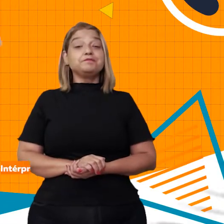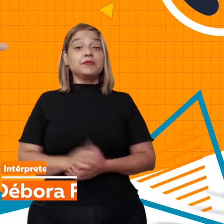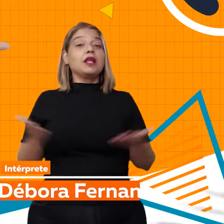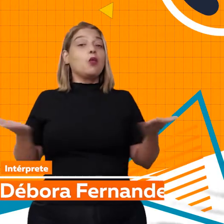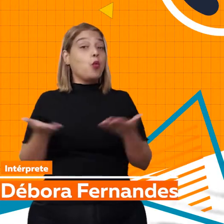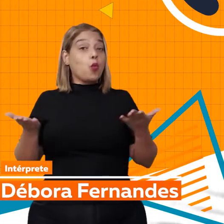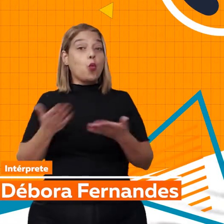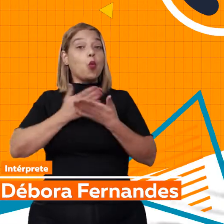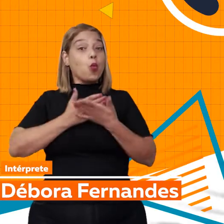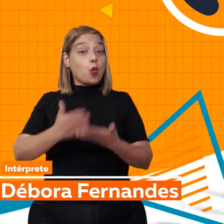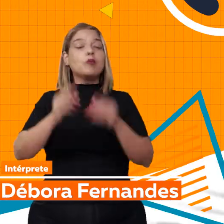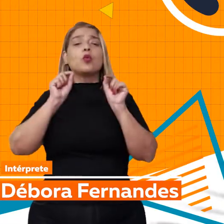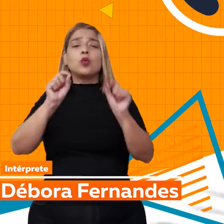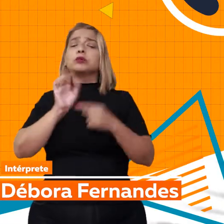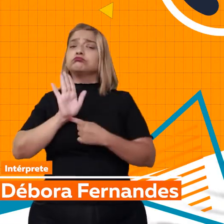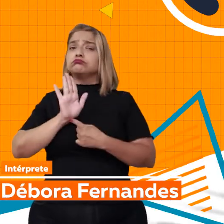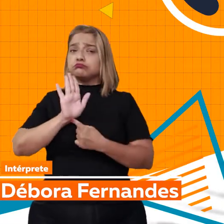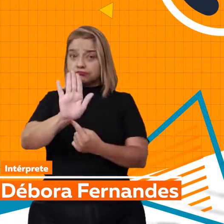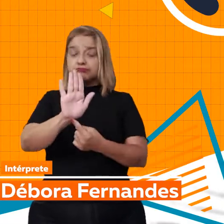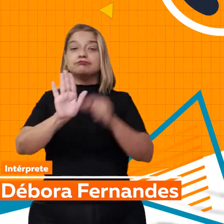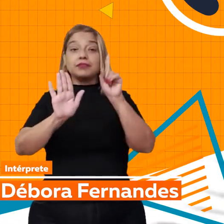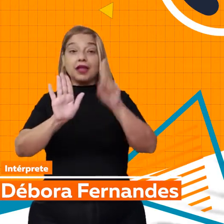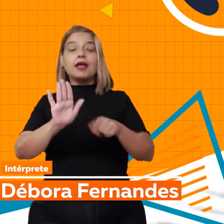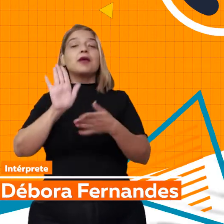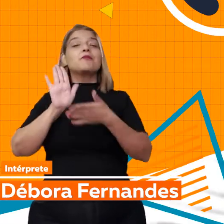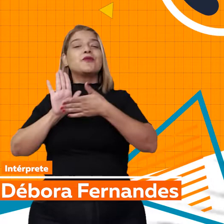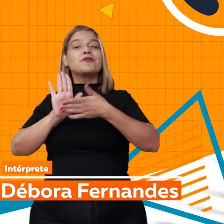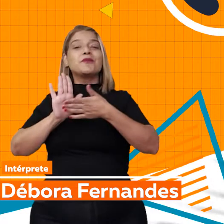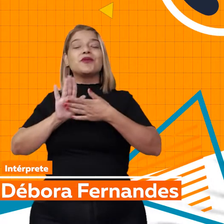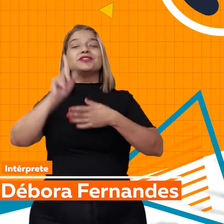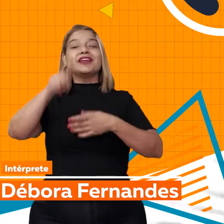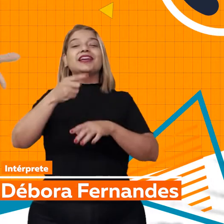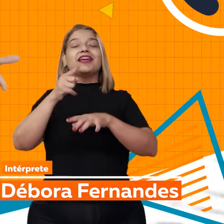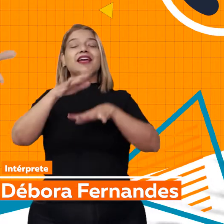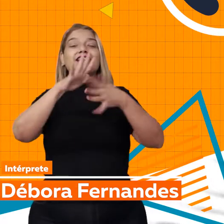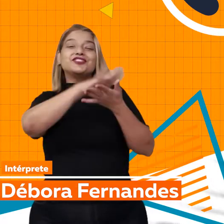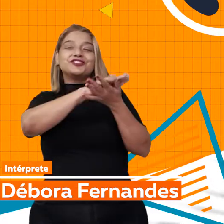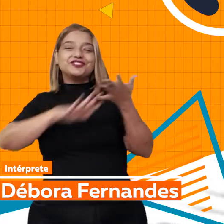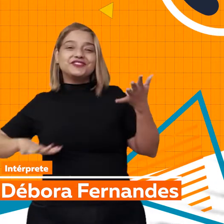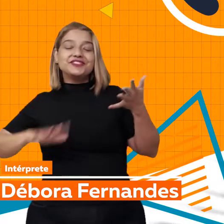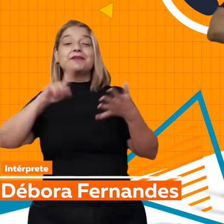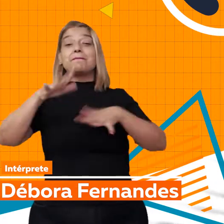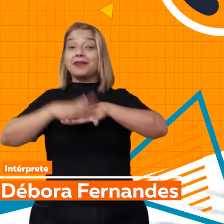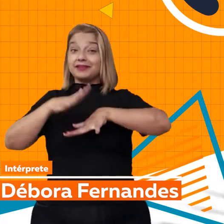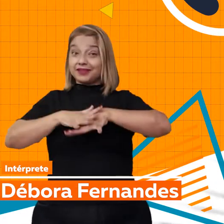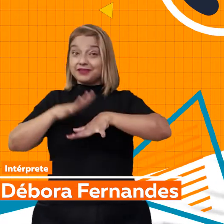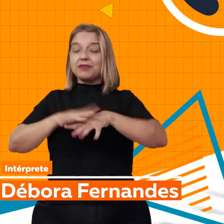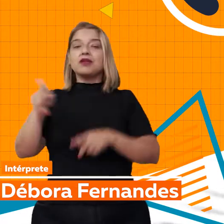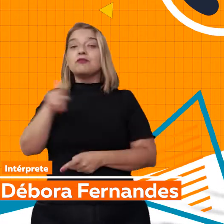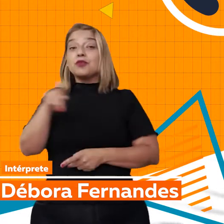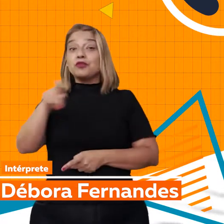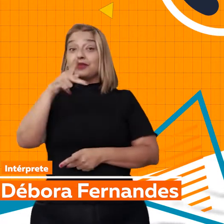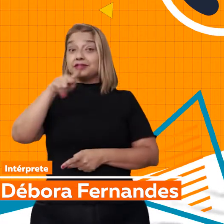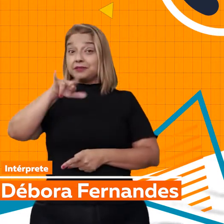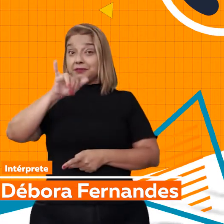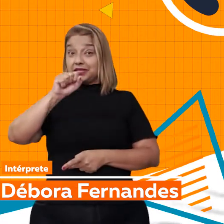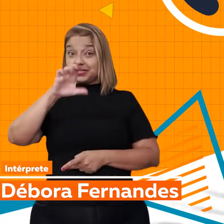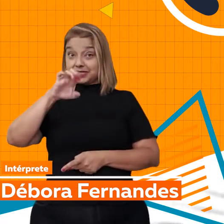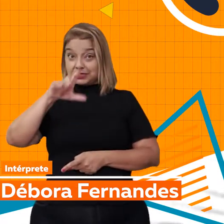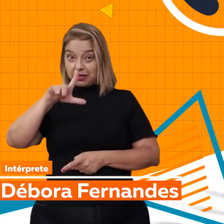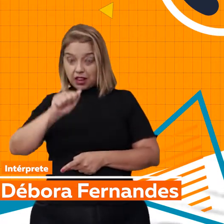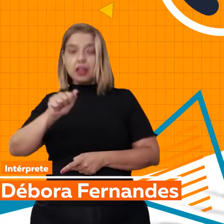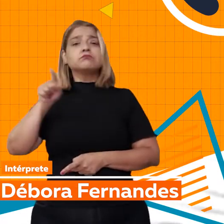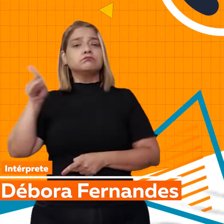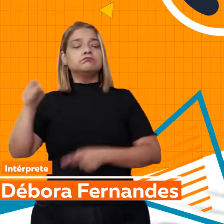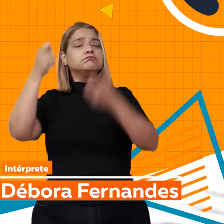Para começar, iremos apresentar a proposta de atividade de matemática, que foi produzida pela professora Priscila,